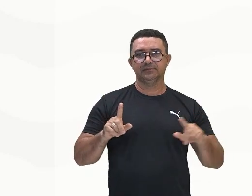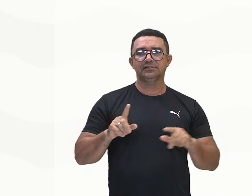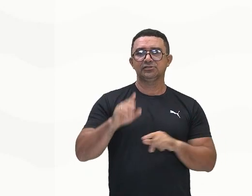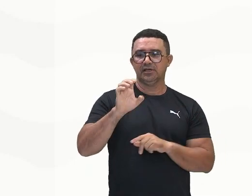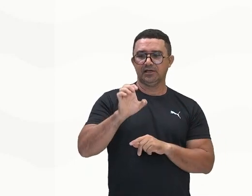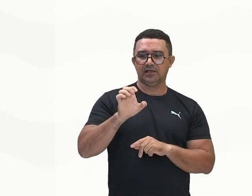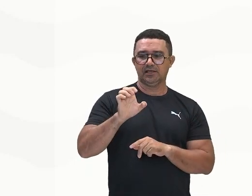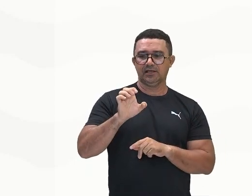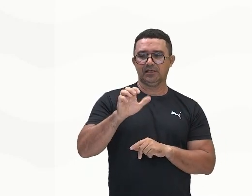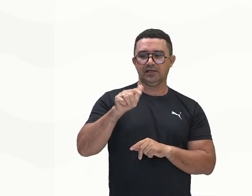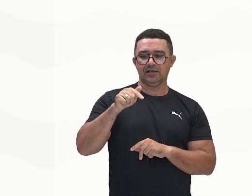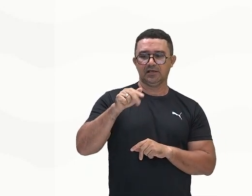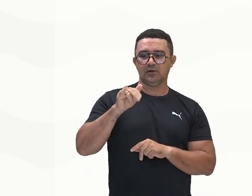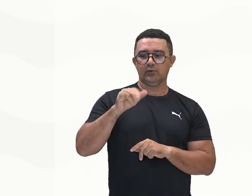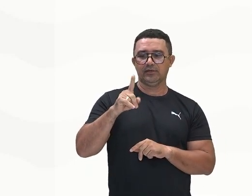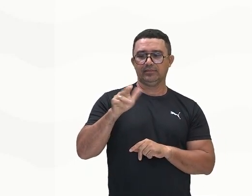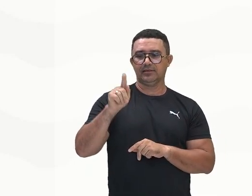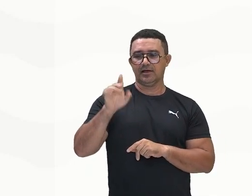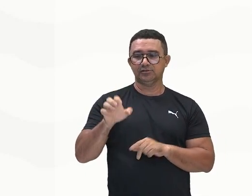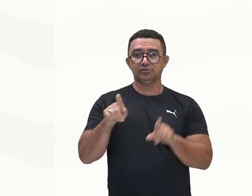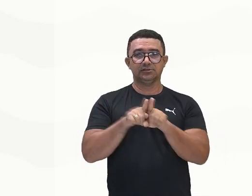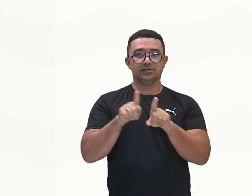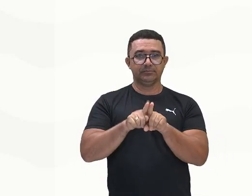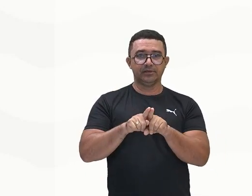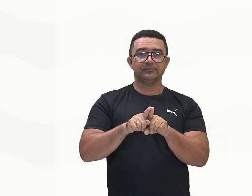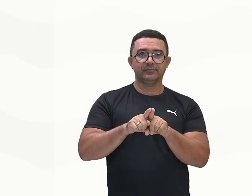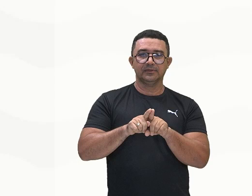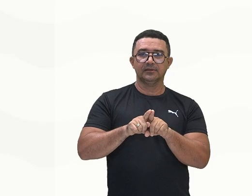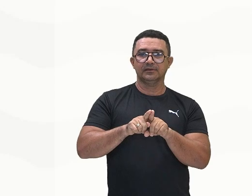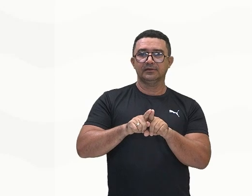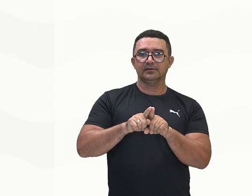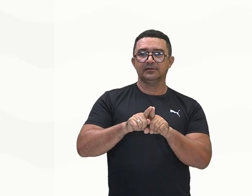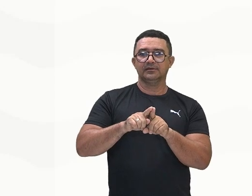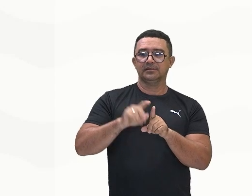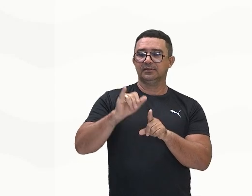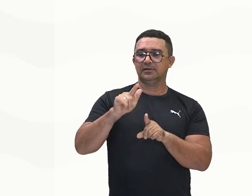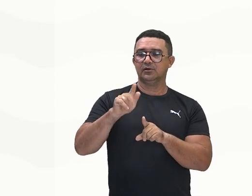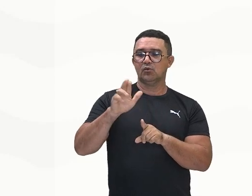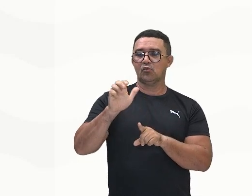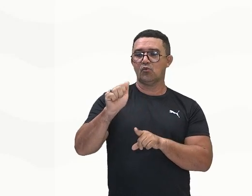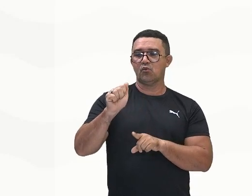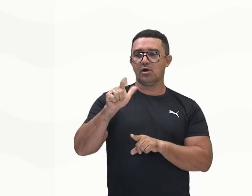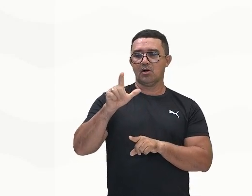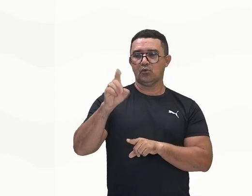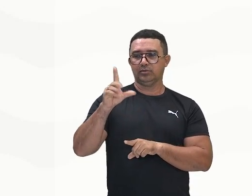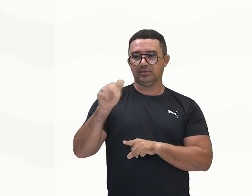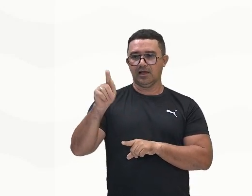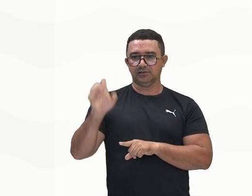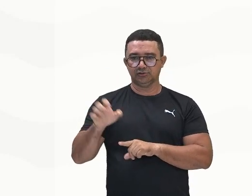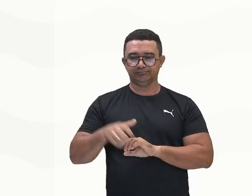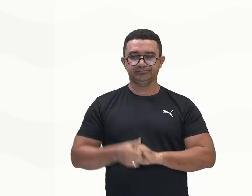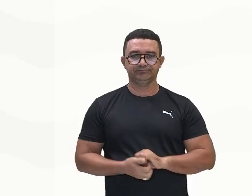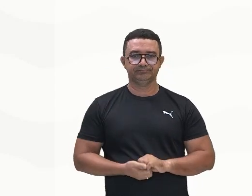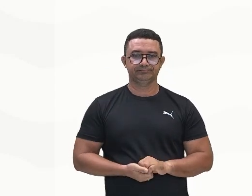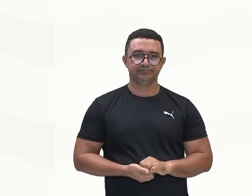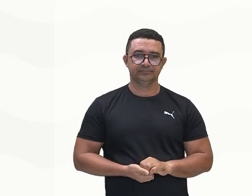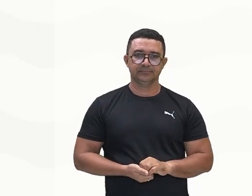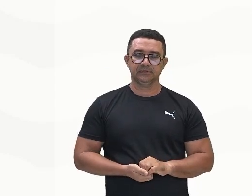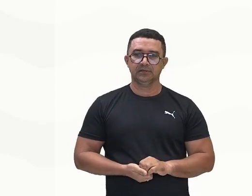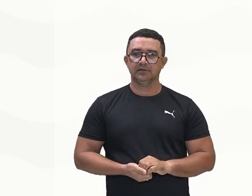equidade e igualdade. Nessa primeira imagem aqui, olha só, a gente tem a igualdade,